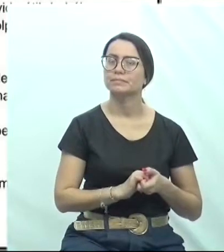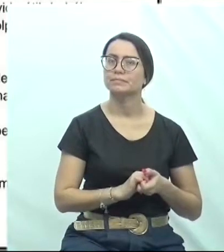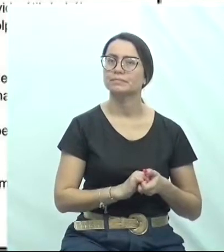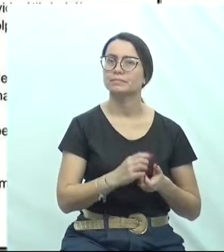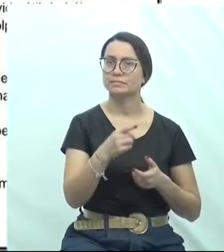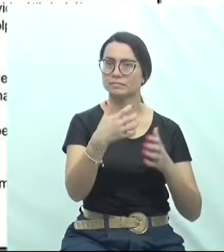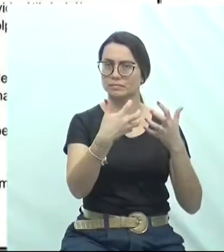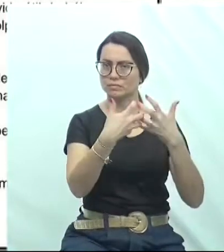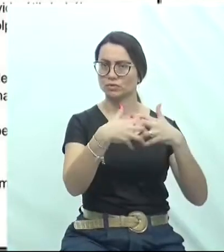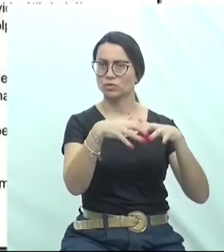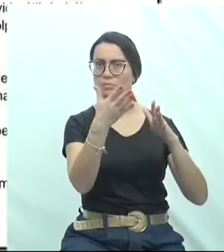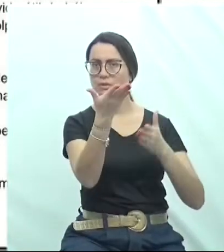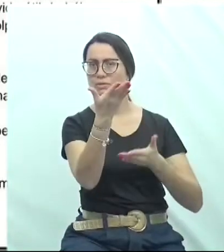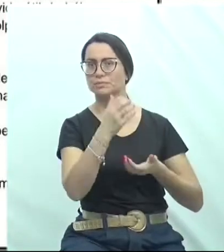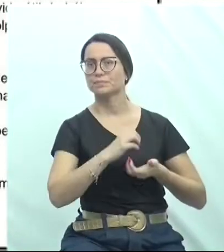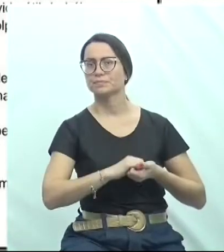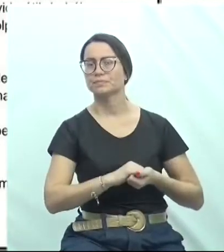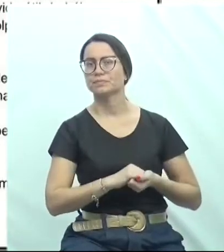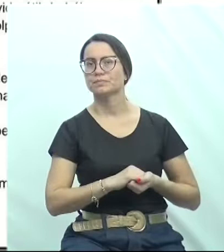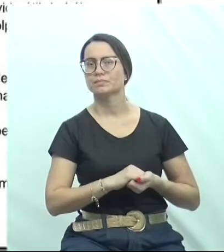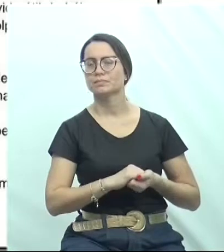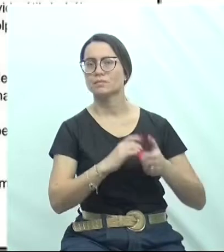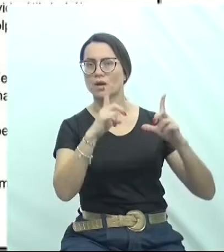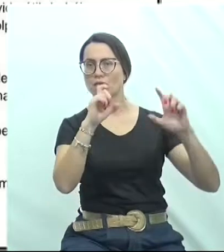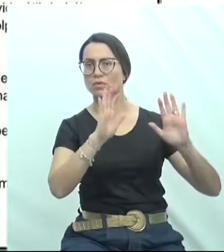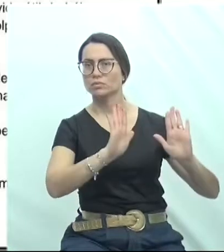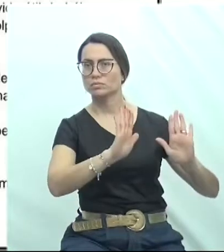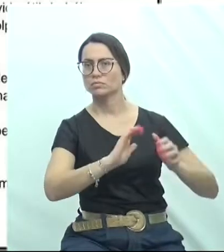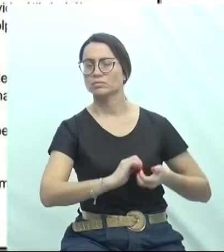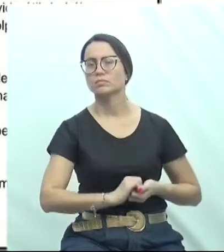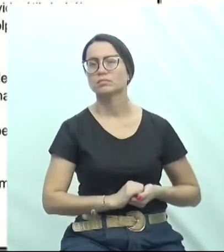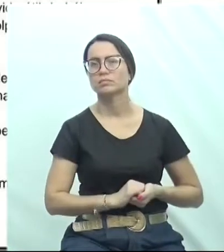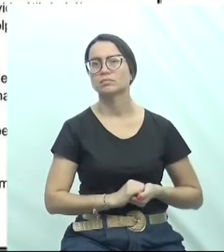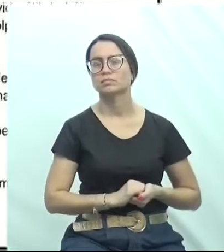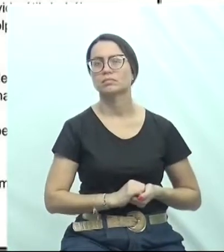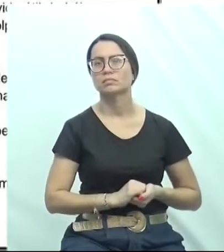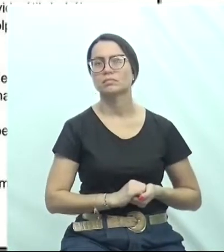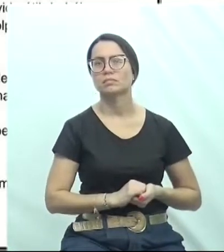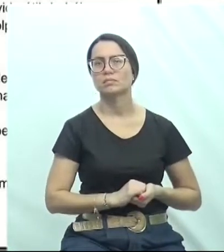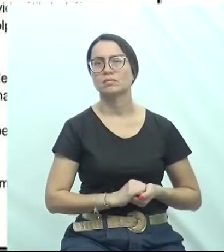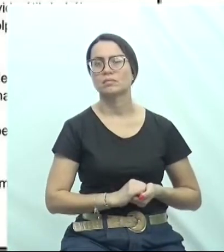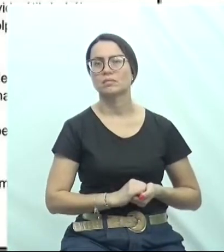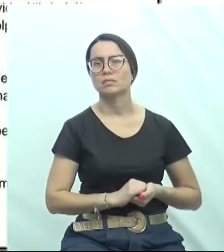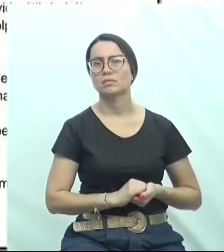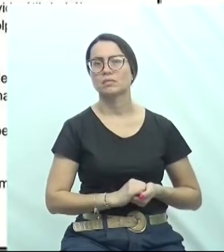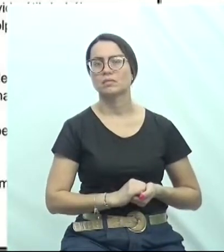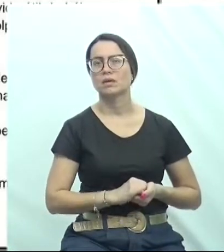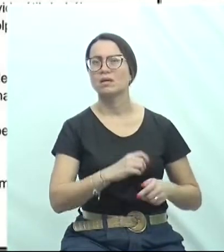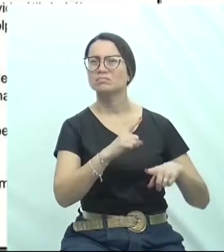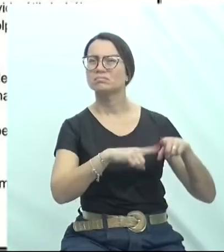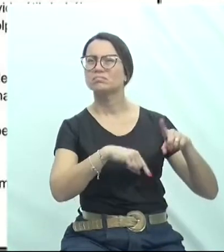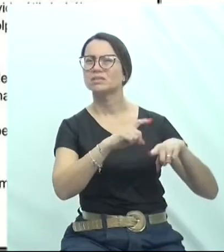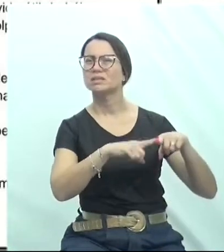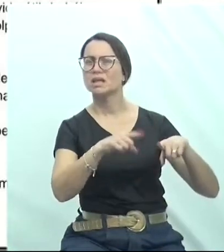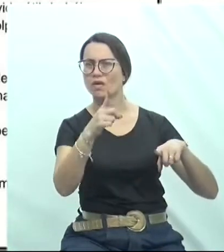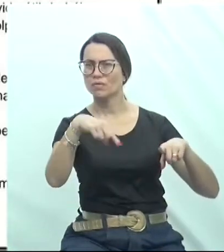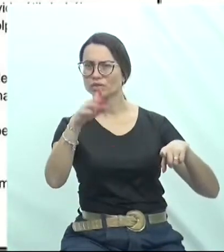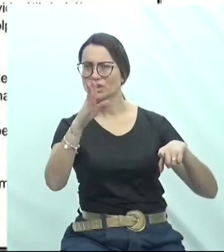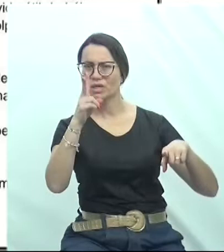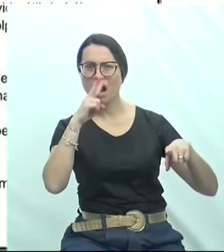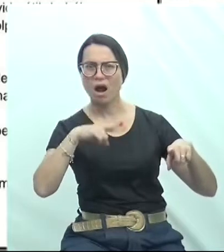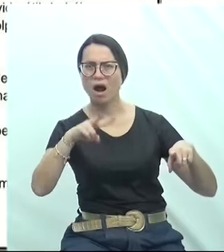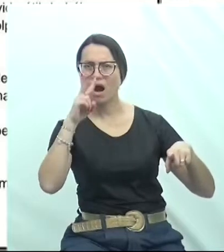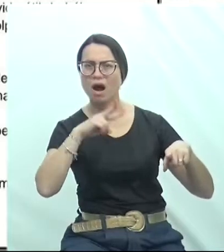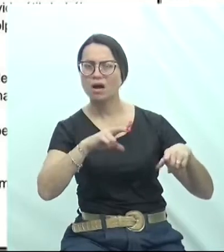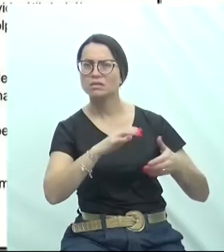ó. Segura, deixa aí essa foto. Uhum. É, essa peça chegou a ser analisada pelos técnicos da